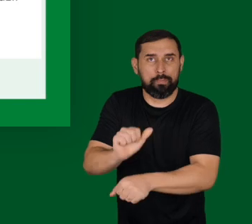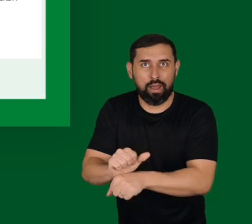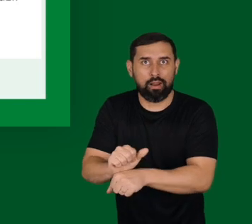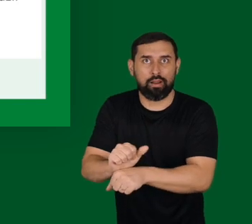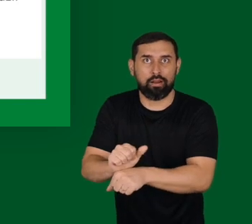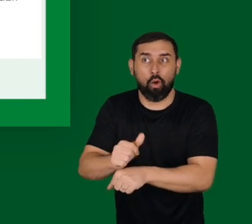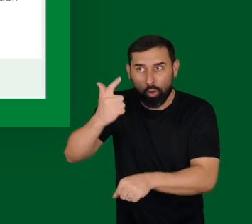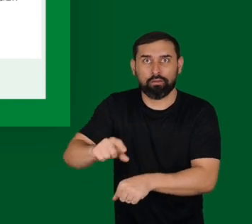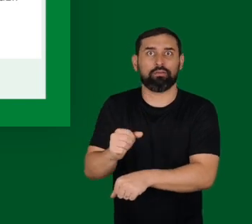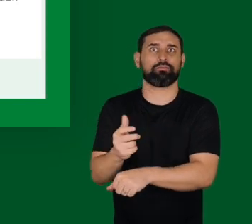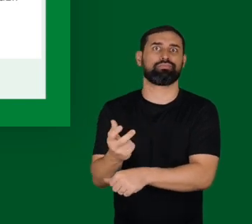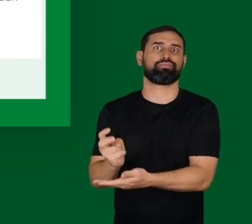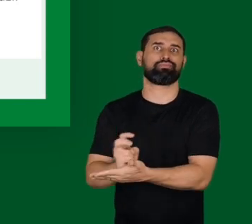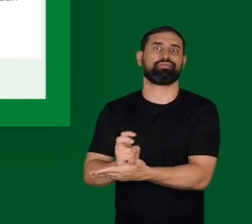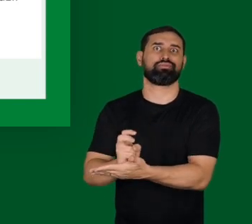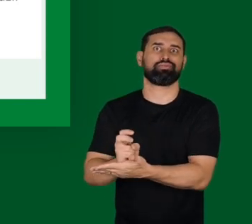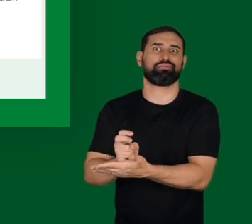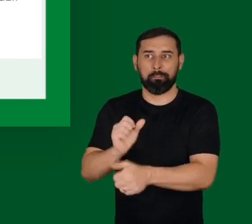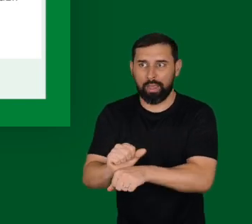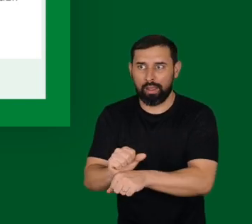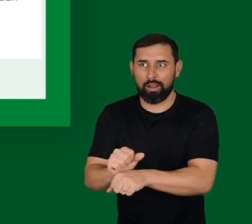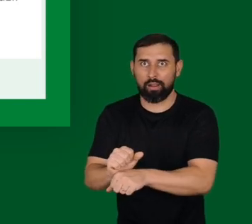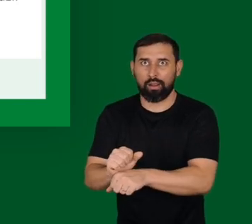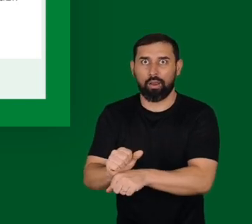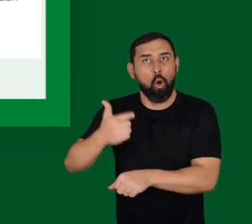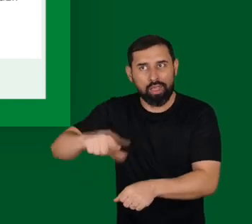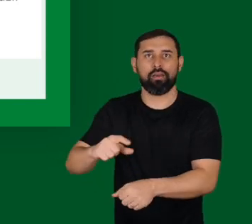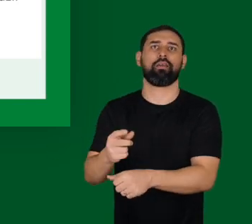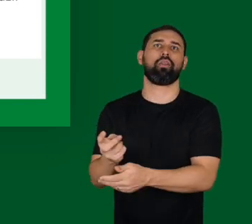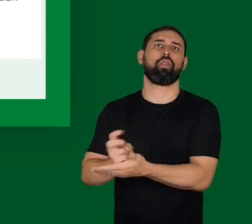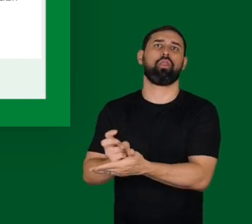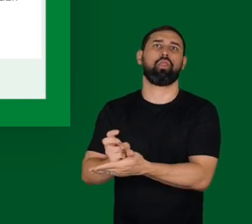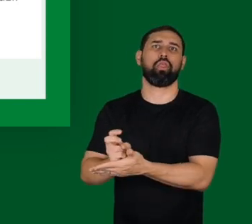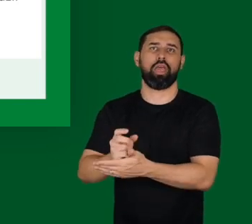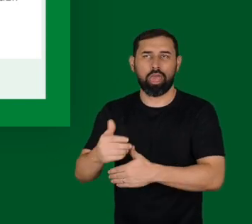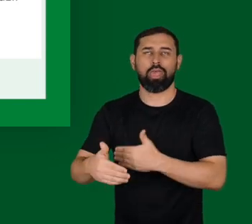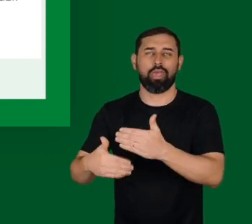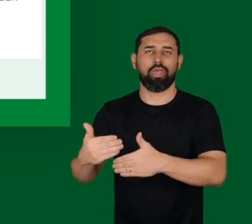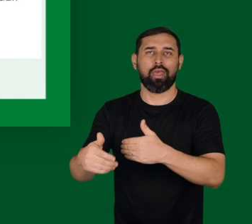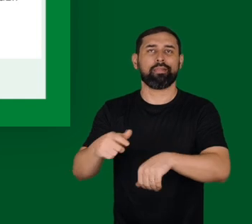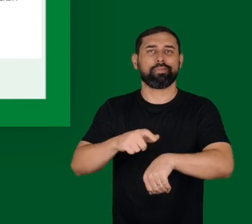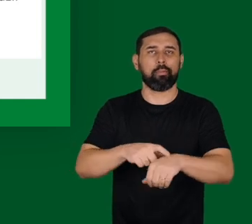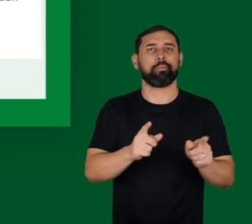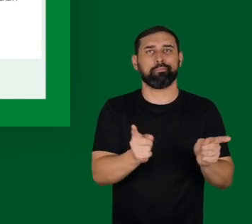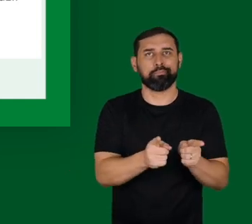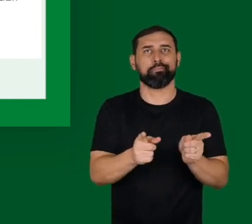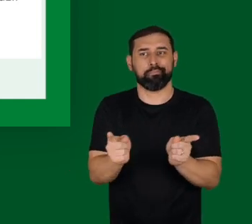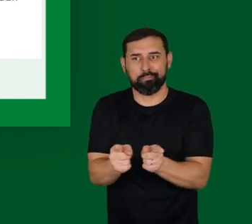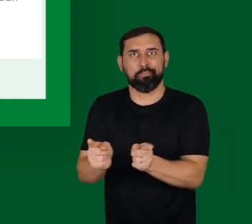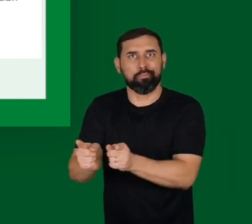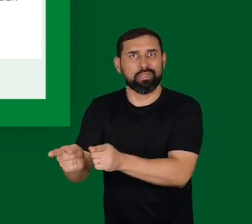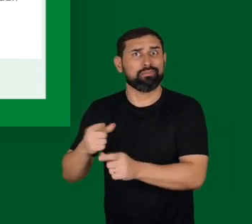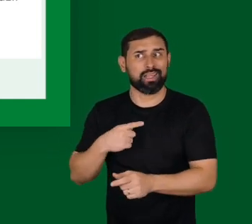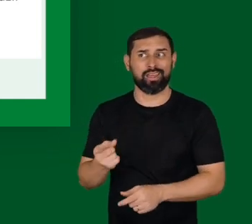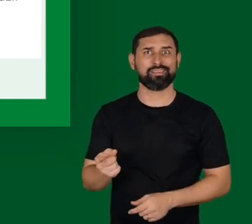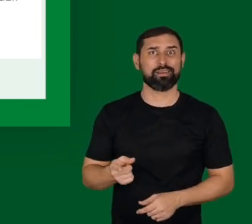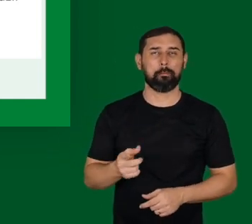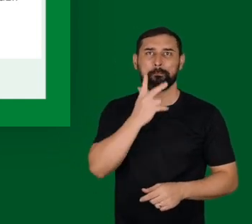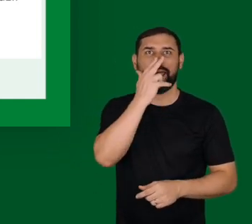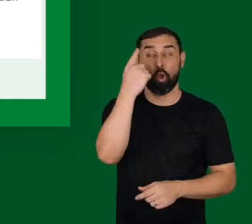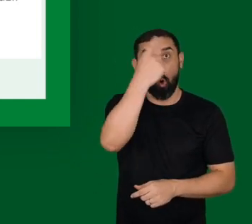não sai. A casos de ausência, a gente pode optar pelo midazolam. O midazolam ele tem a vantagem que ele pode ser